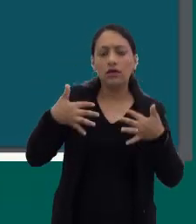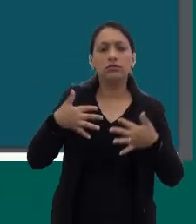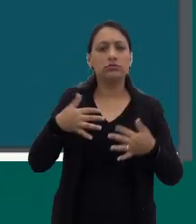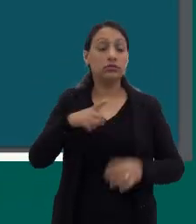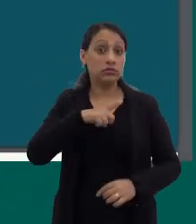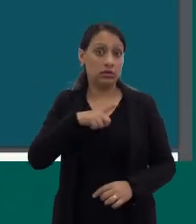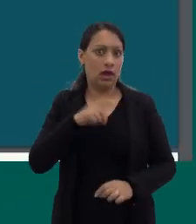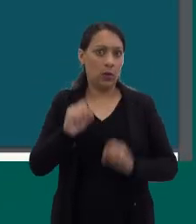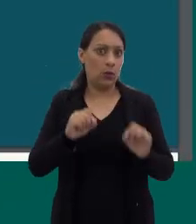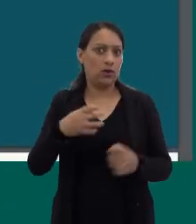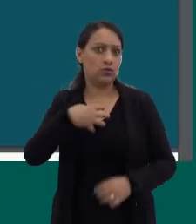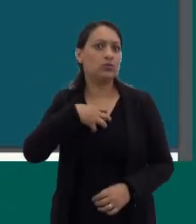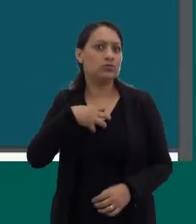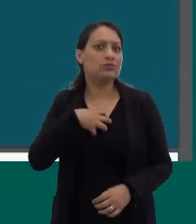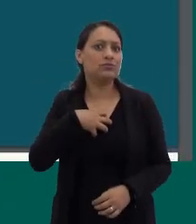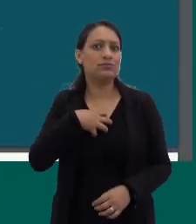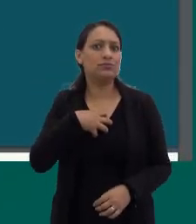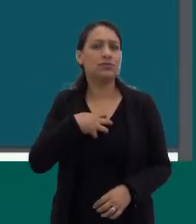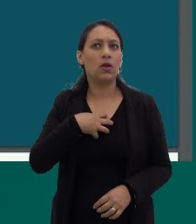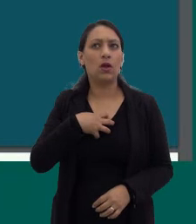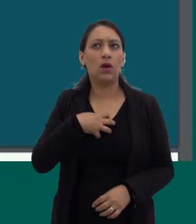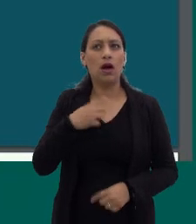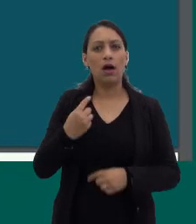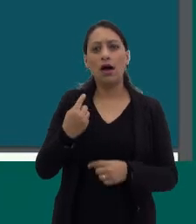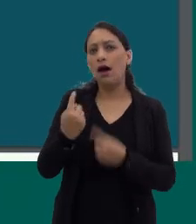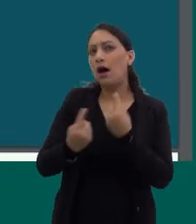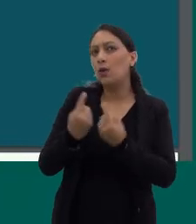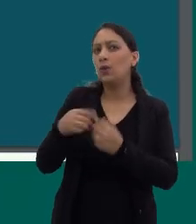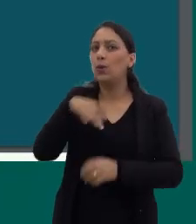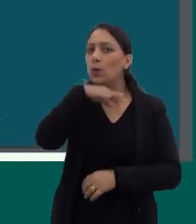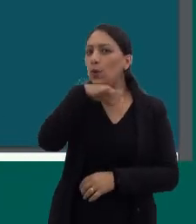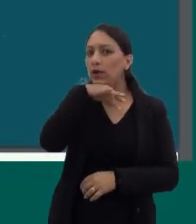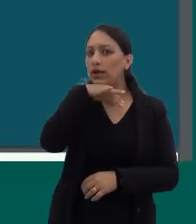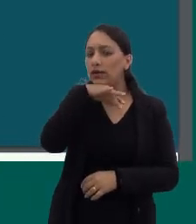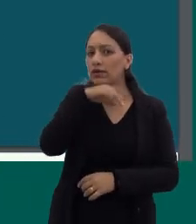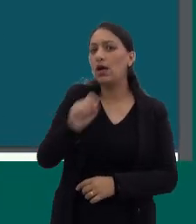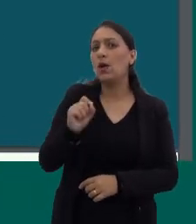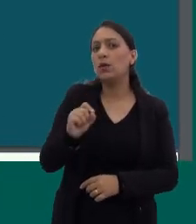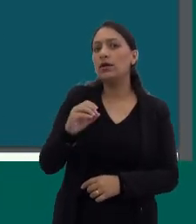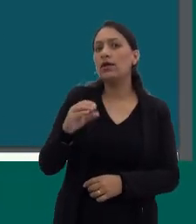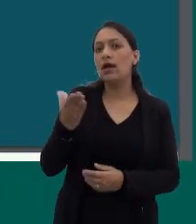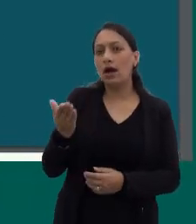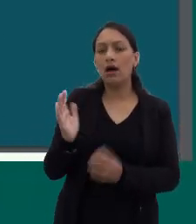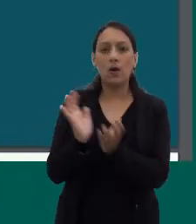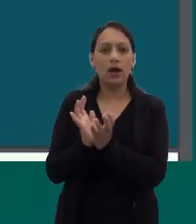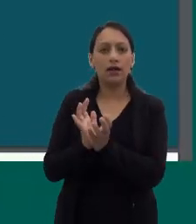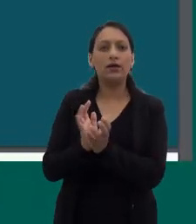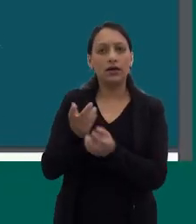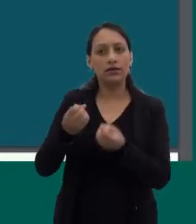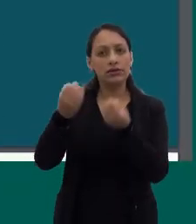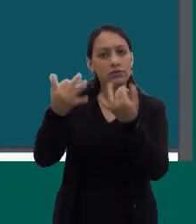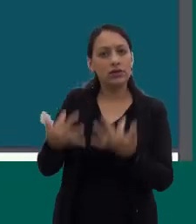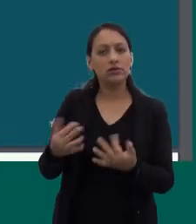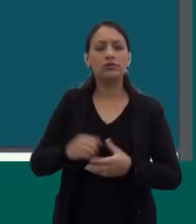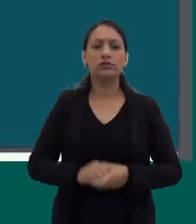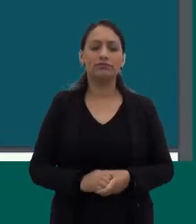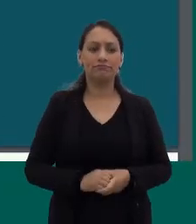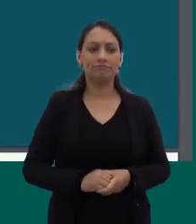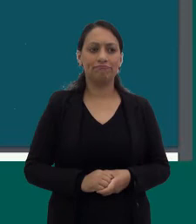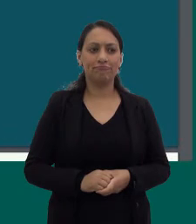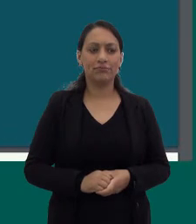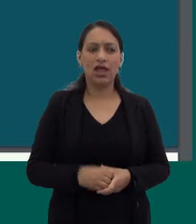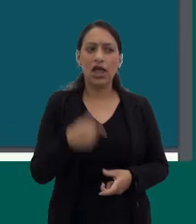jogo. Tem algo que é ruim e acho que é muito do que a Carol comentou antes, assim. Estou